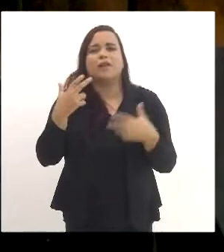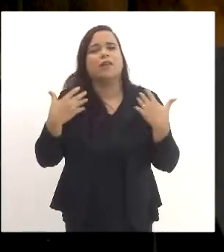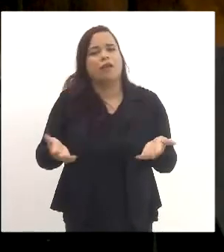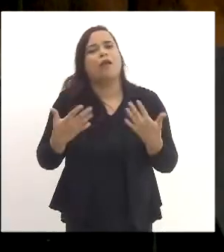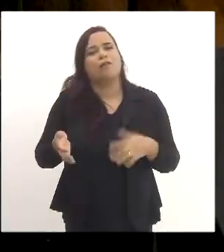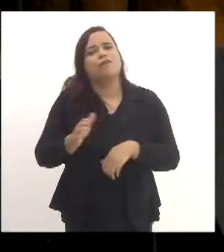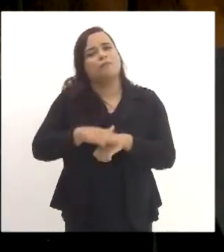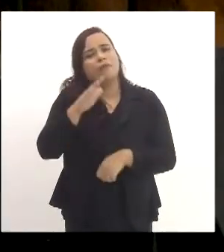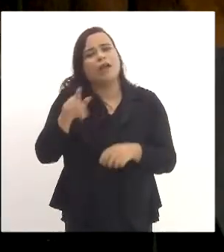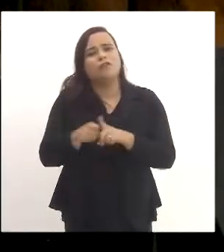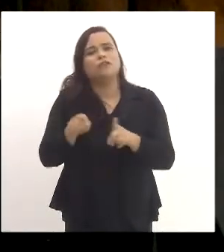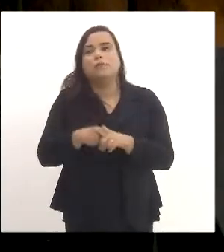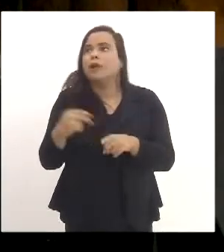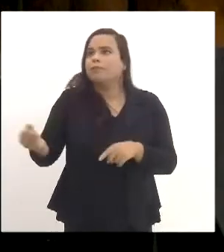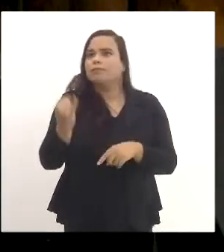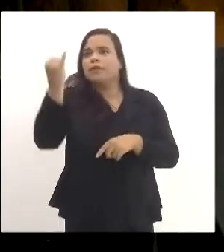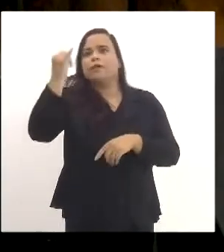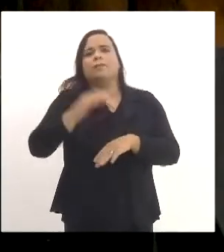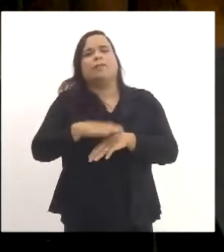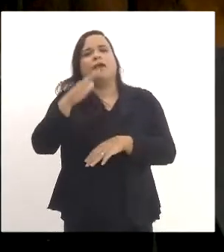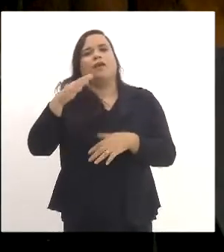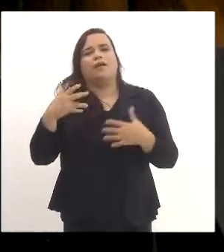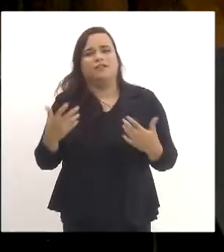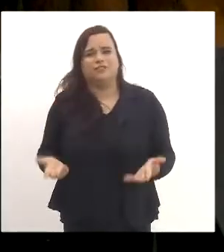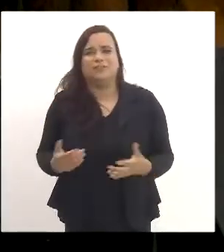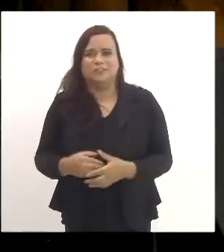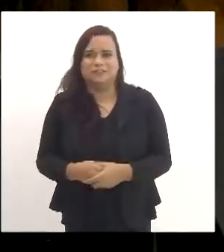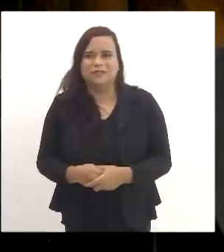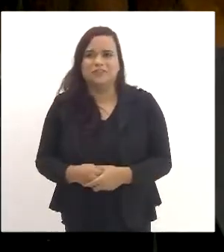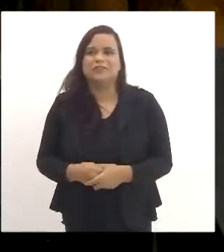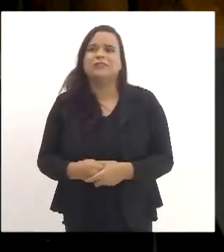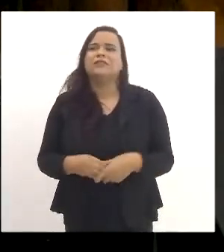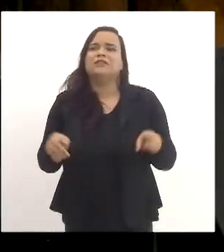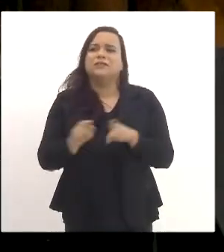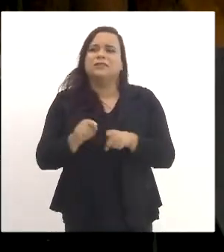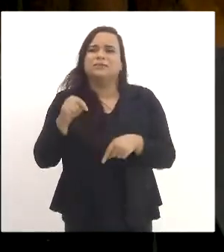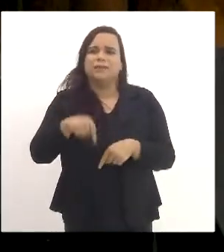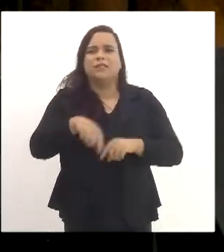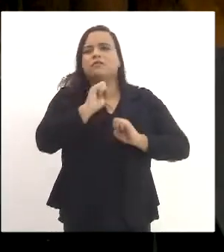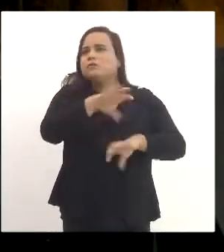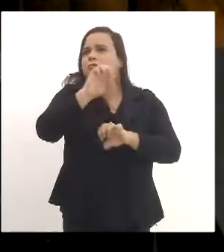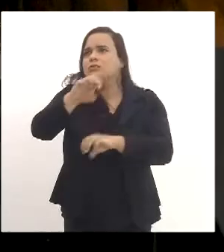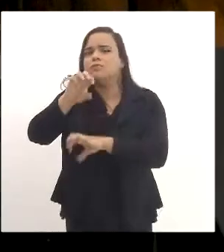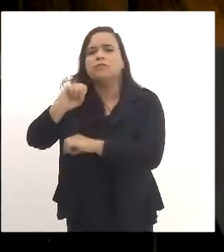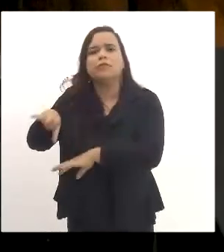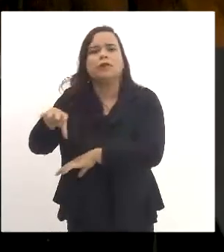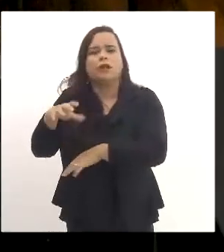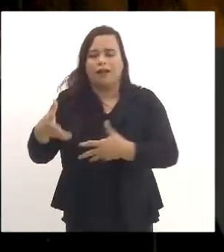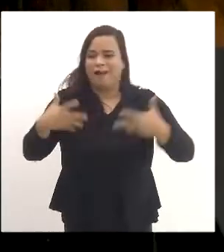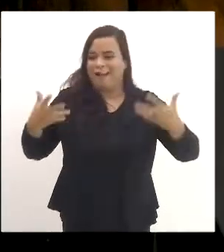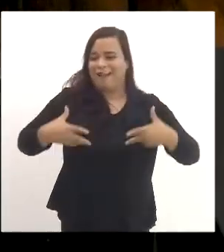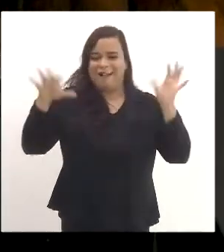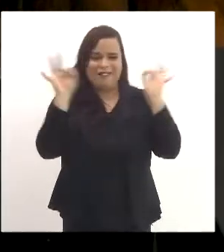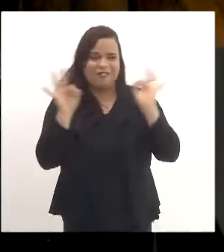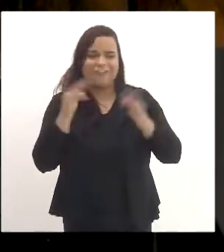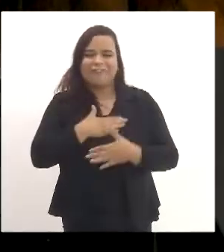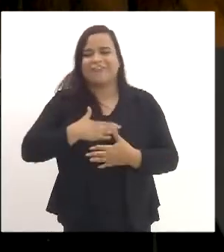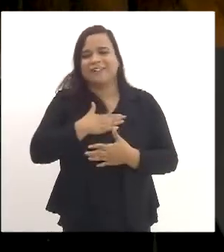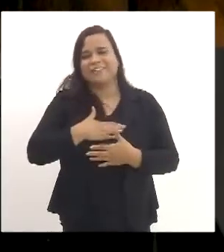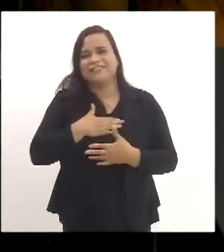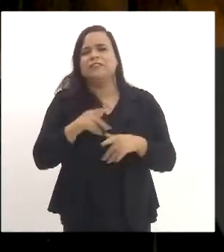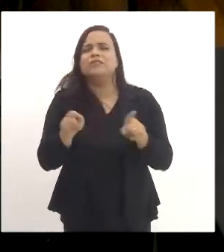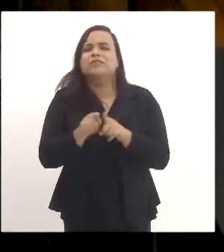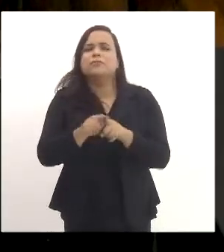e mais altas, e leva-nos da terra, ensina a alegria. Mas acredito que a principal razão para